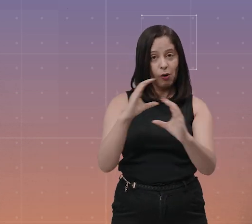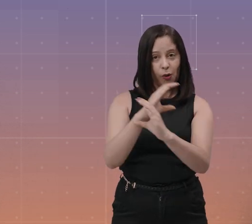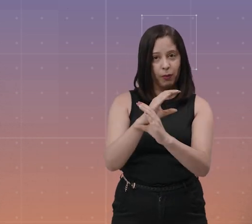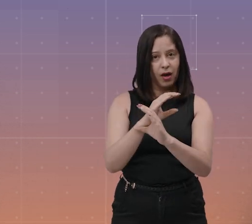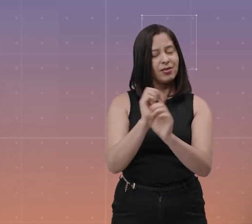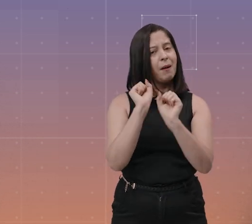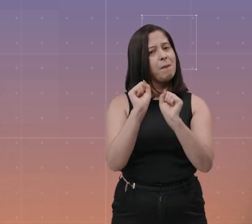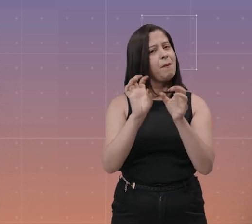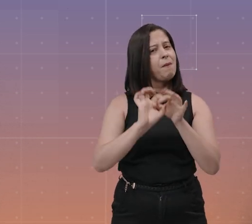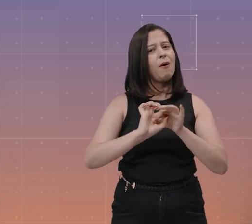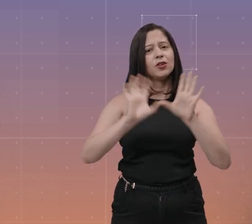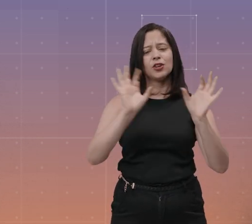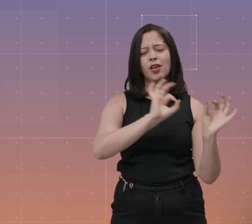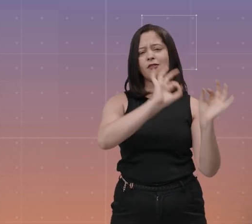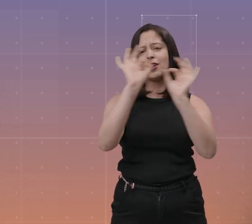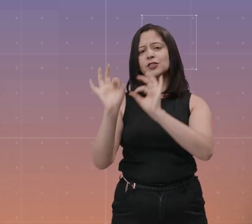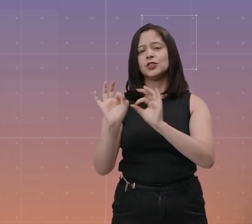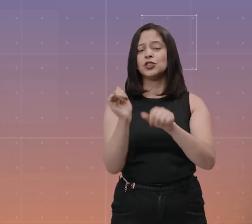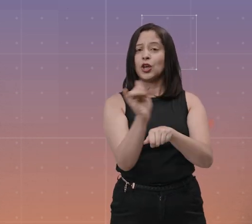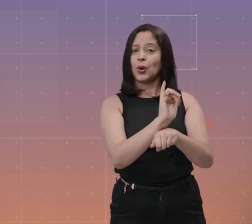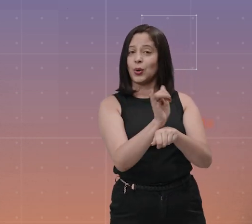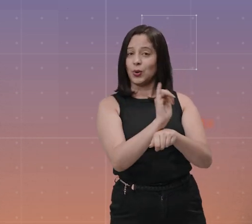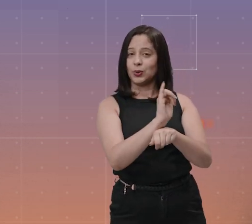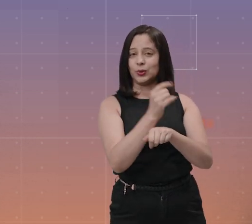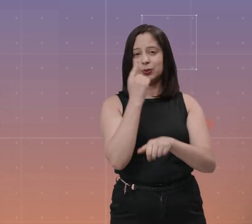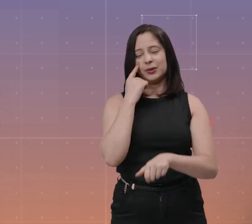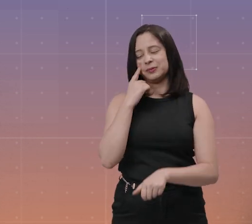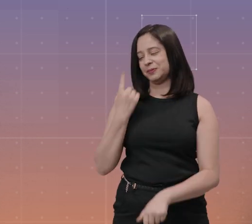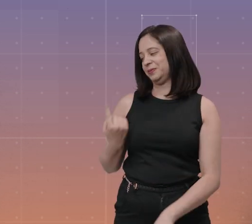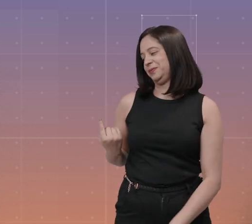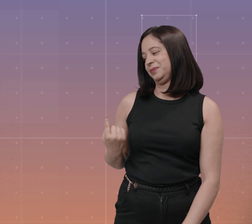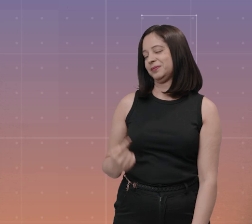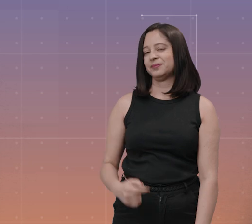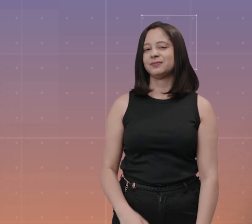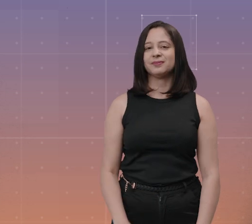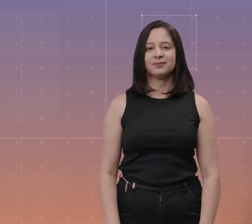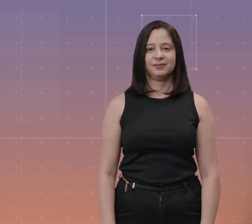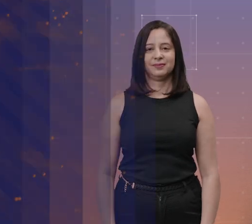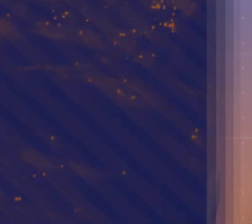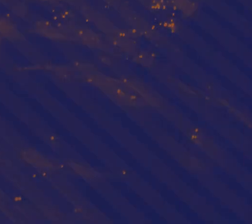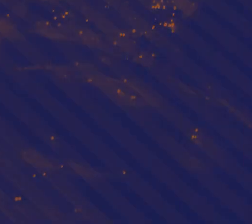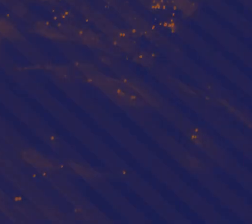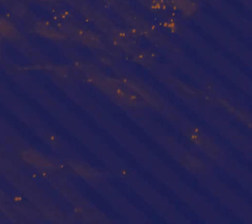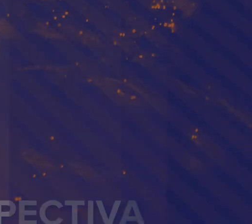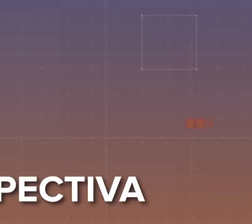está disponível no nosso canal do YouTube, TV Câmara SJC.